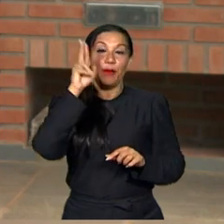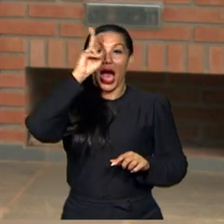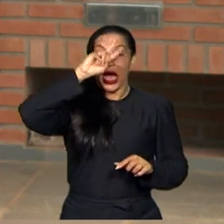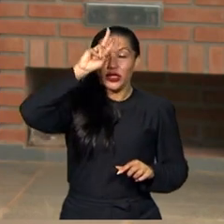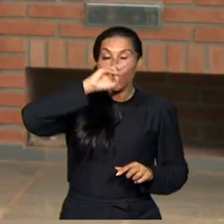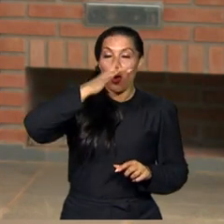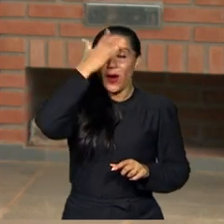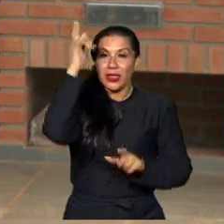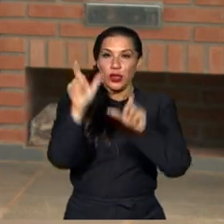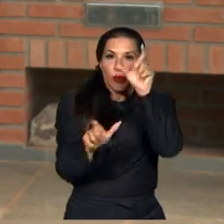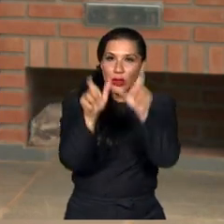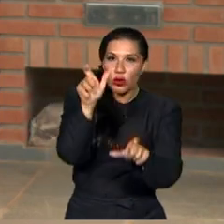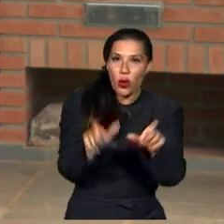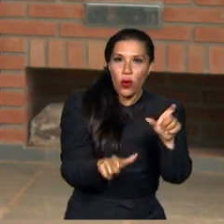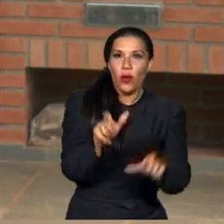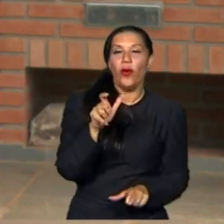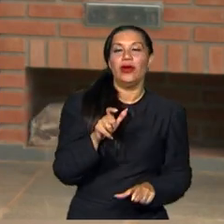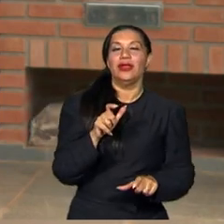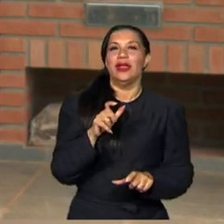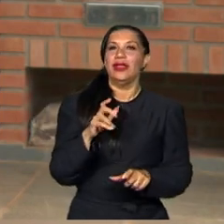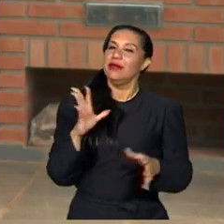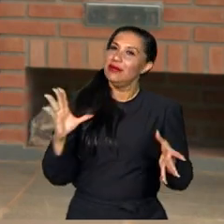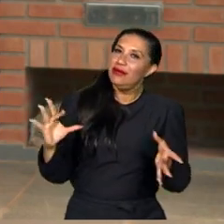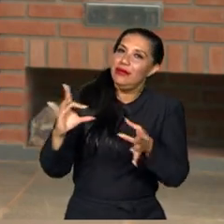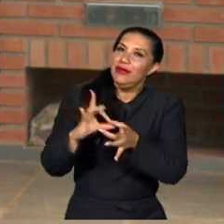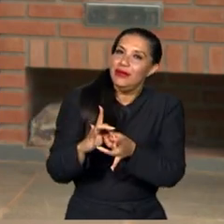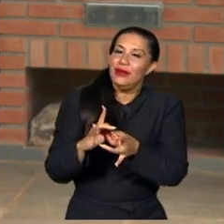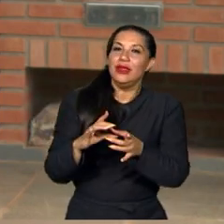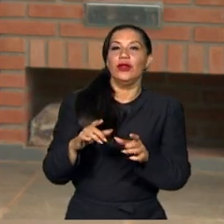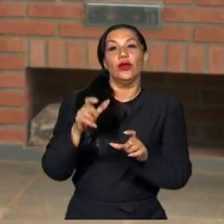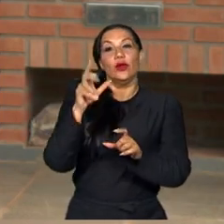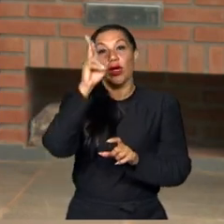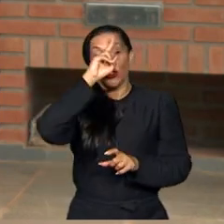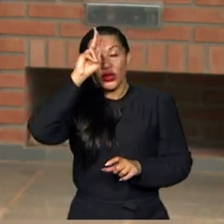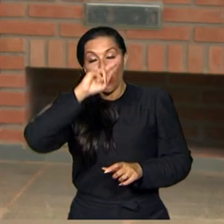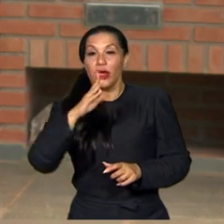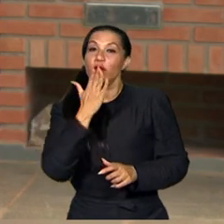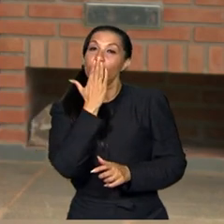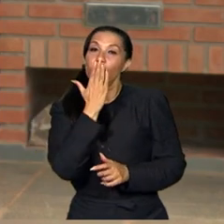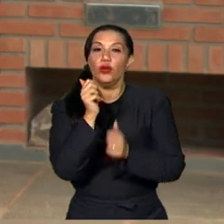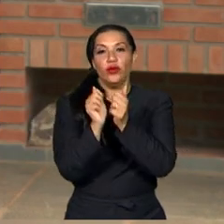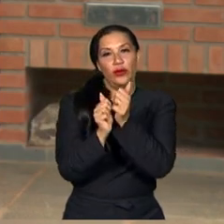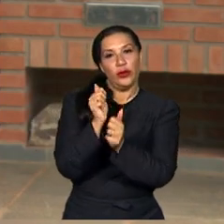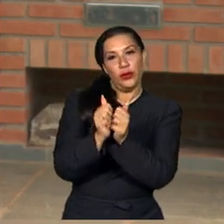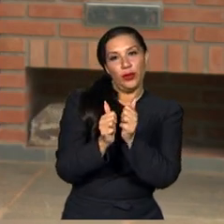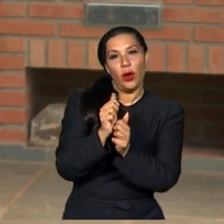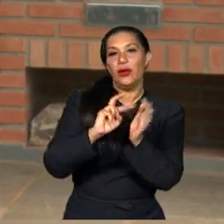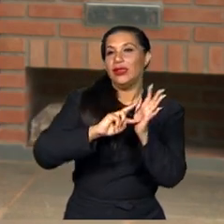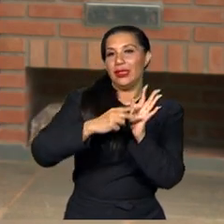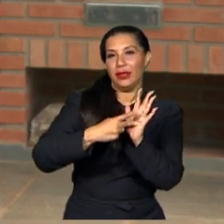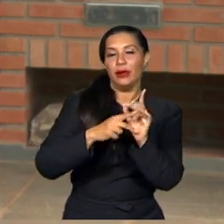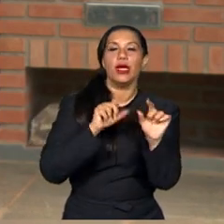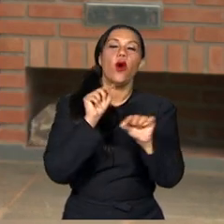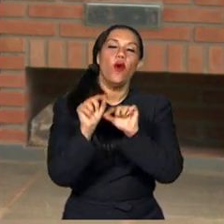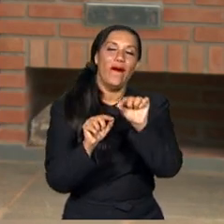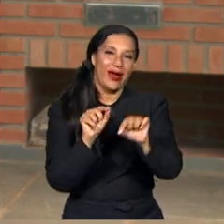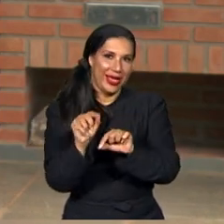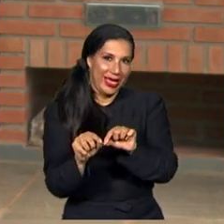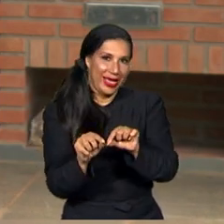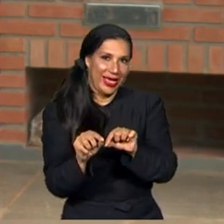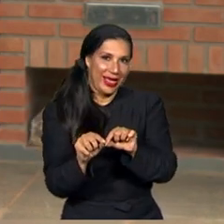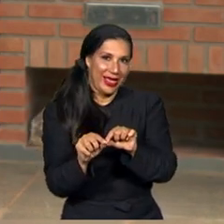dessas pessoas, ela se mistura com a própria história dos clubes. Isso significa dizer